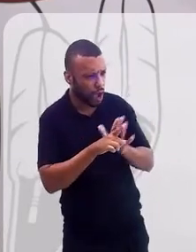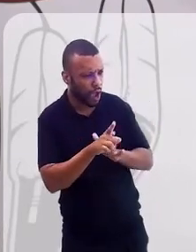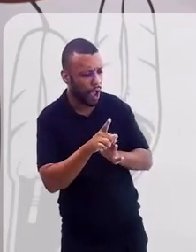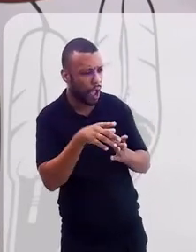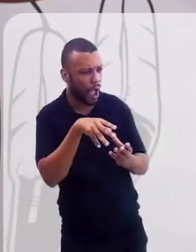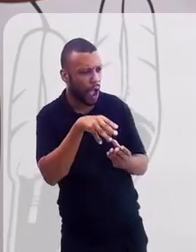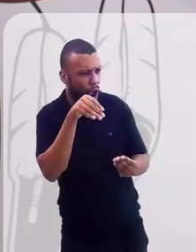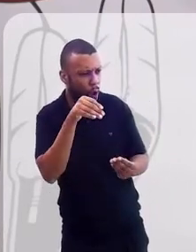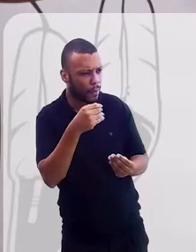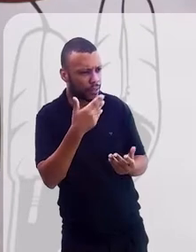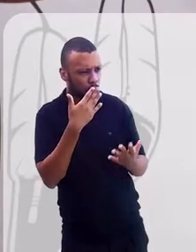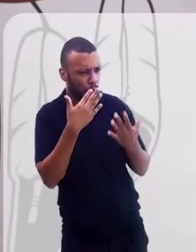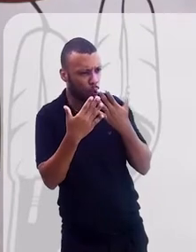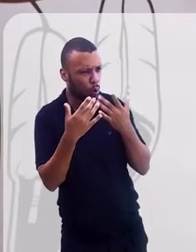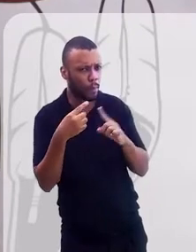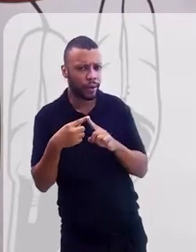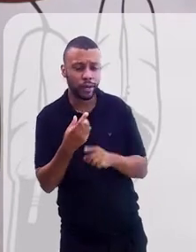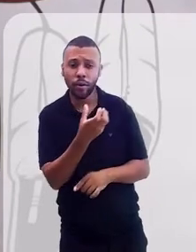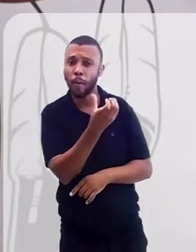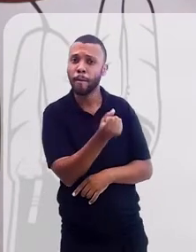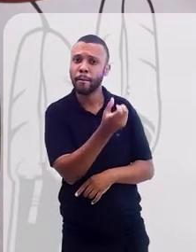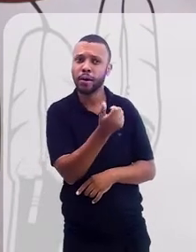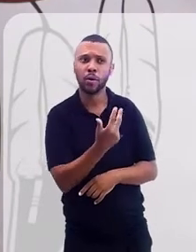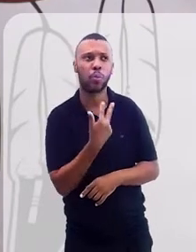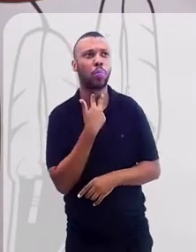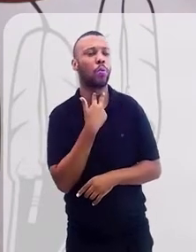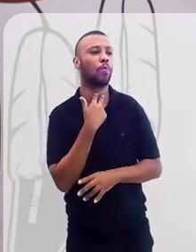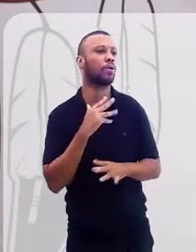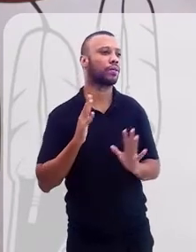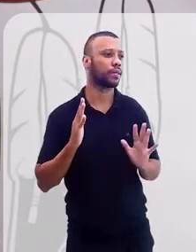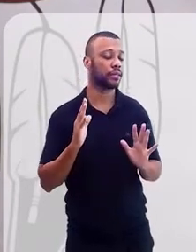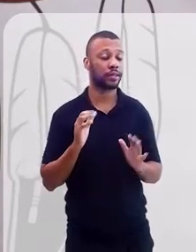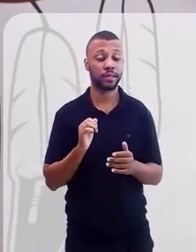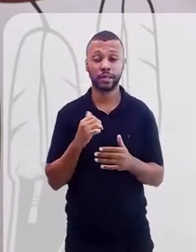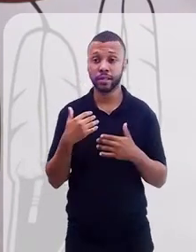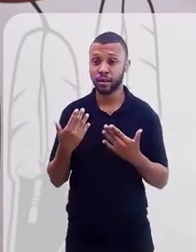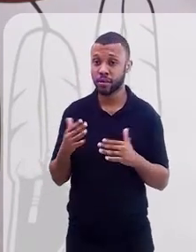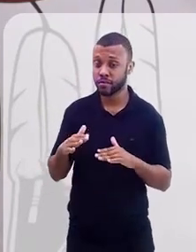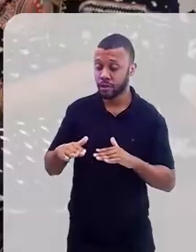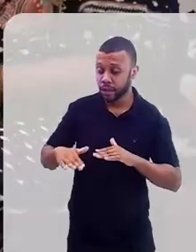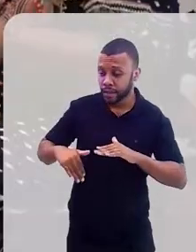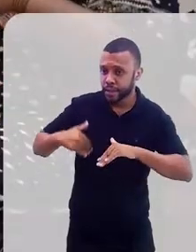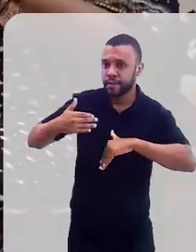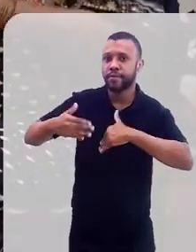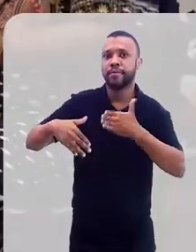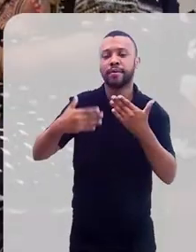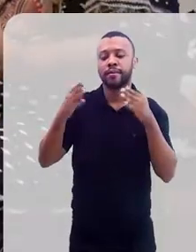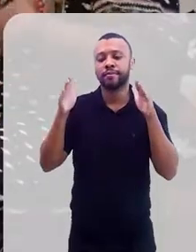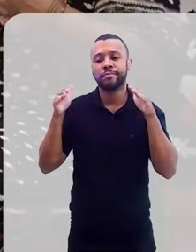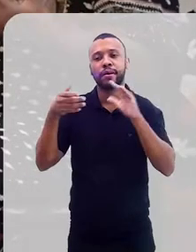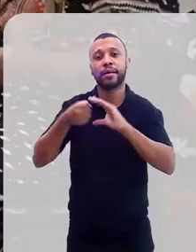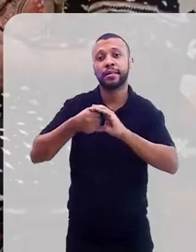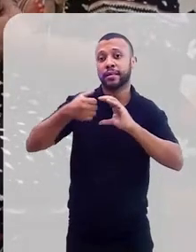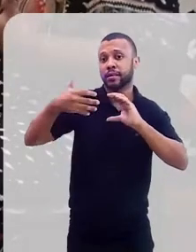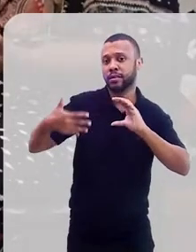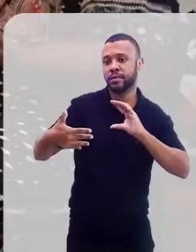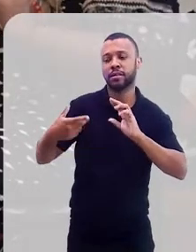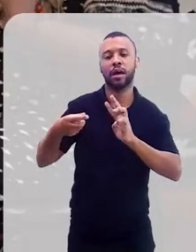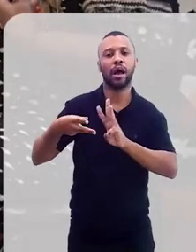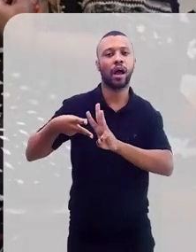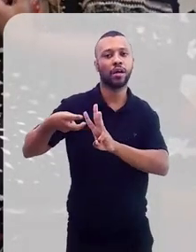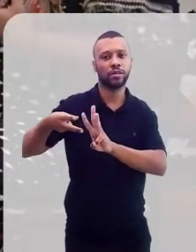e a alma tem cor? Tipo assim, né? Por que que um branco não poderia, então, ter desenvolvido esse